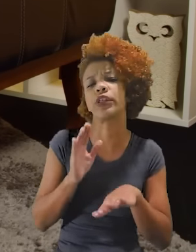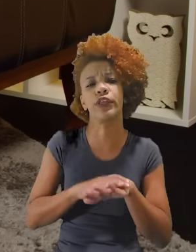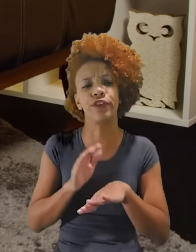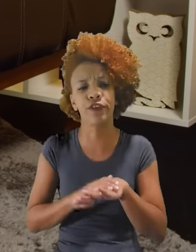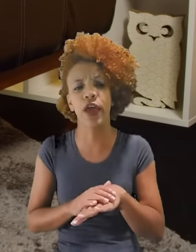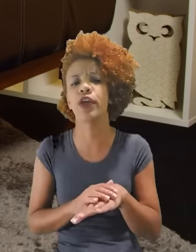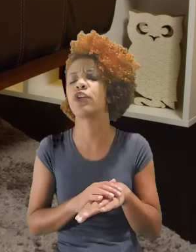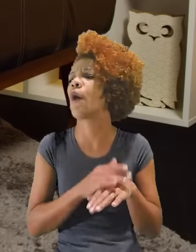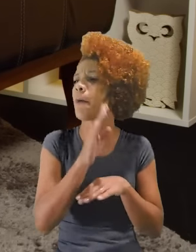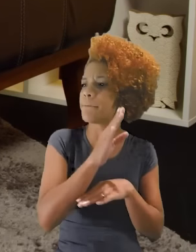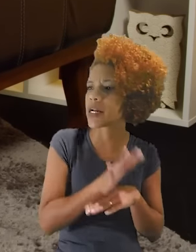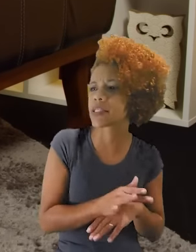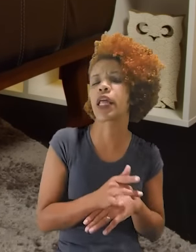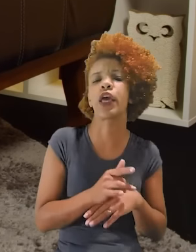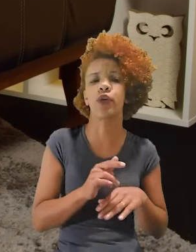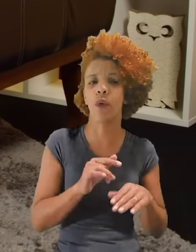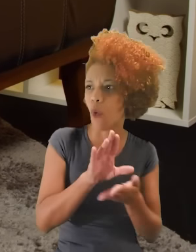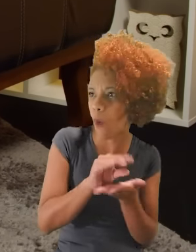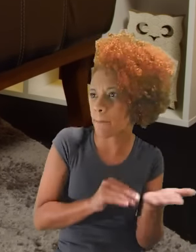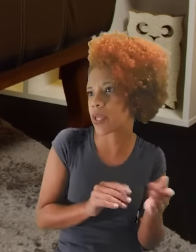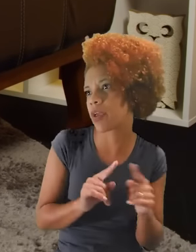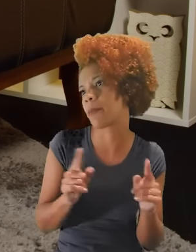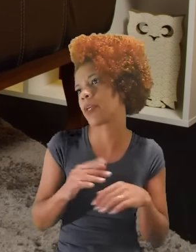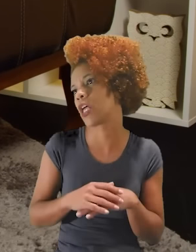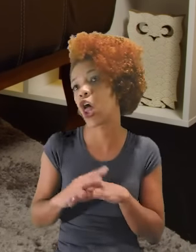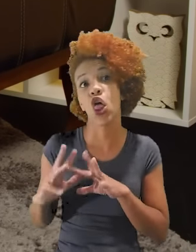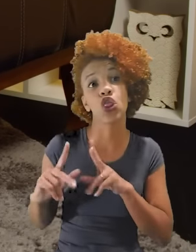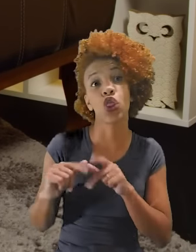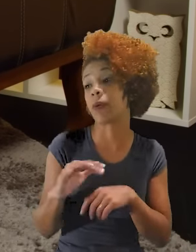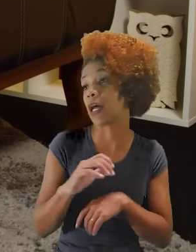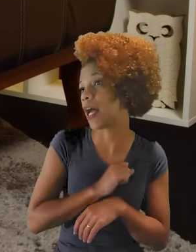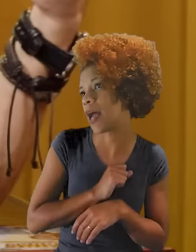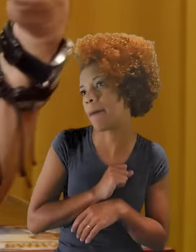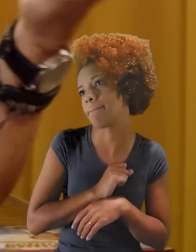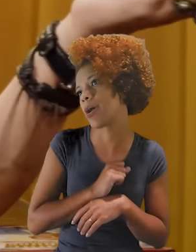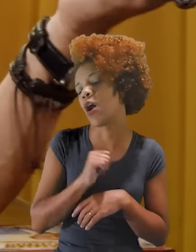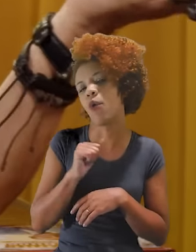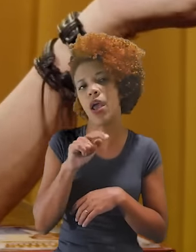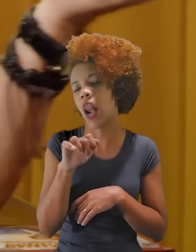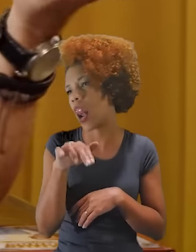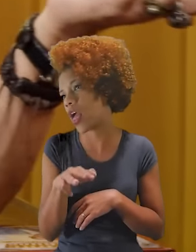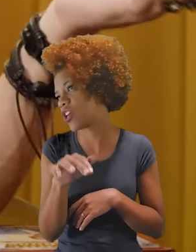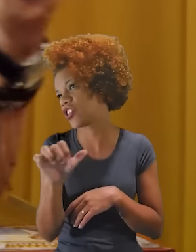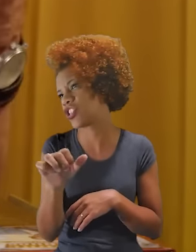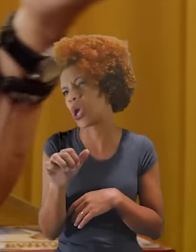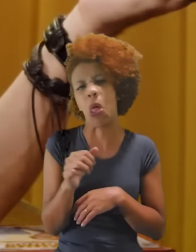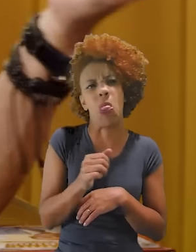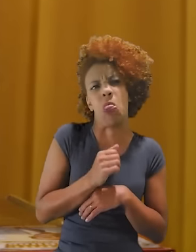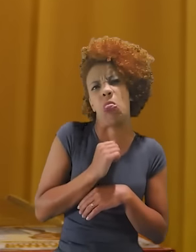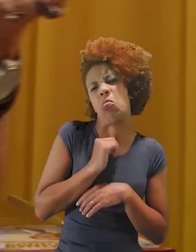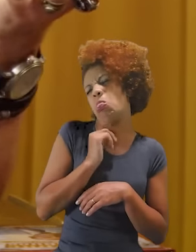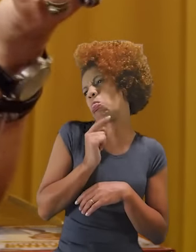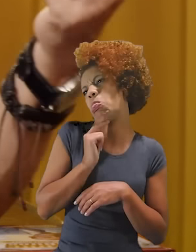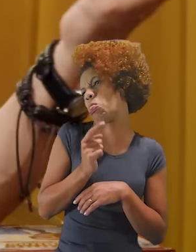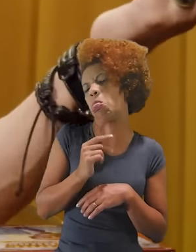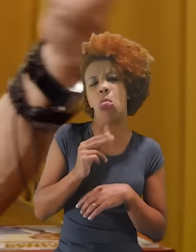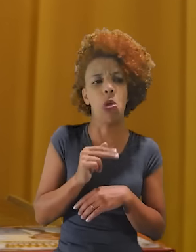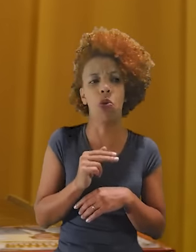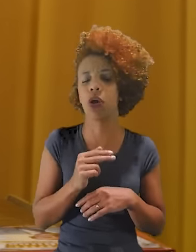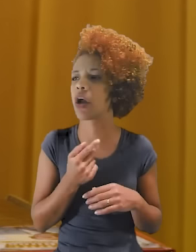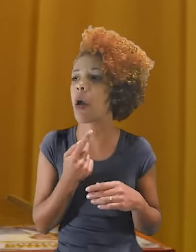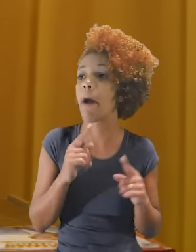brasileiros vão lá, vão falar. Porque tem disso, cara. O Slash, que, pô, todo mundo gosta pra cacete, eu adoro. Sim, sou ele não é, ele nunca falou esse tipo de coisa, porque ele não é deselegante igual o garoto. Mas